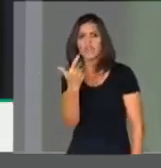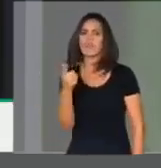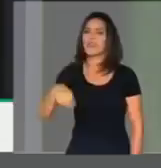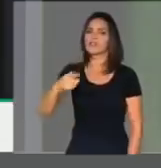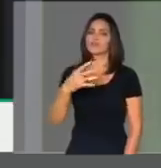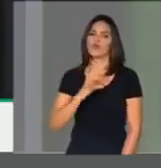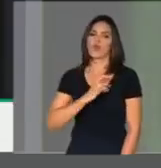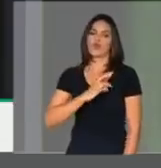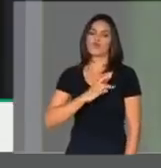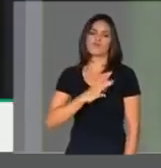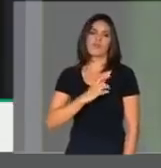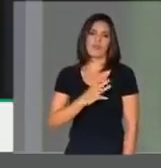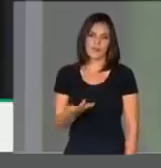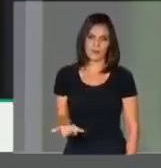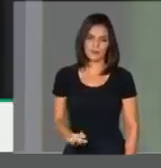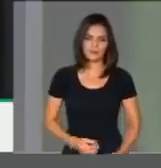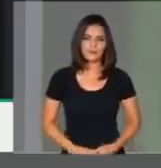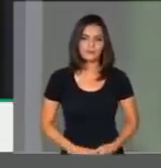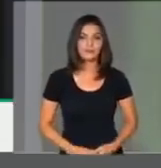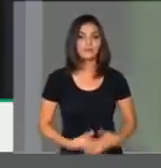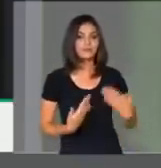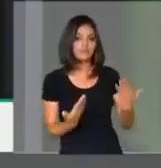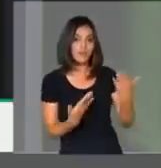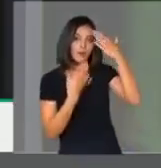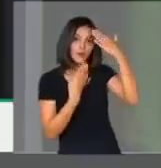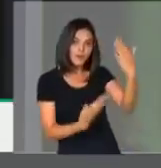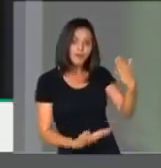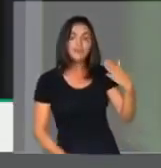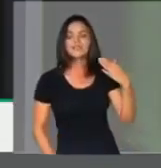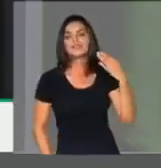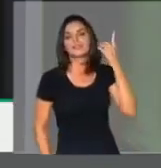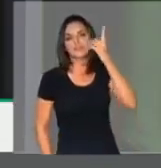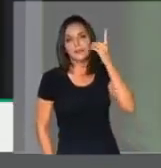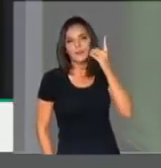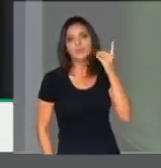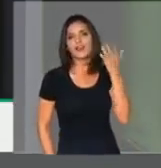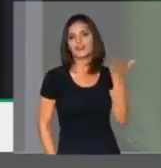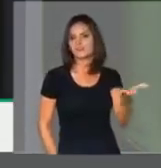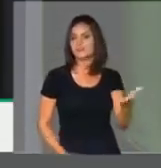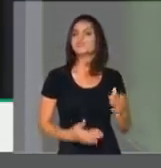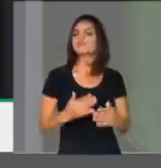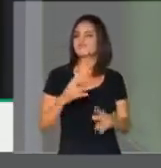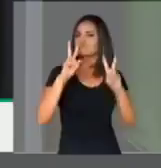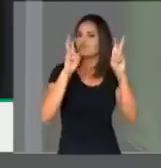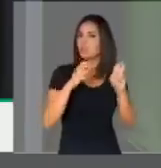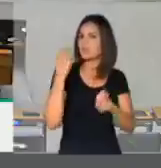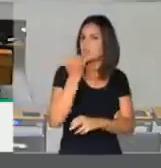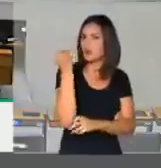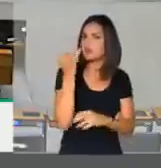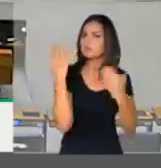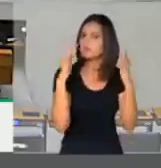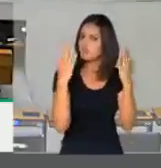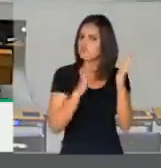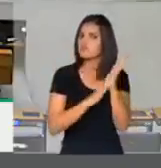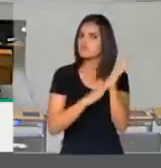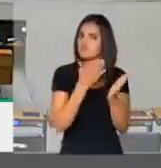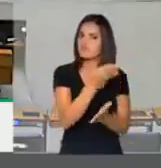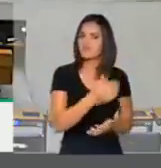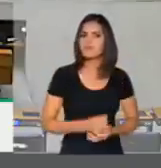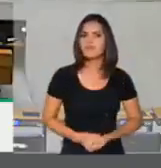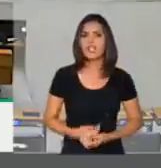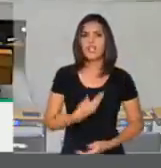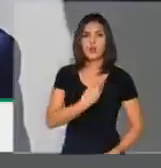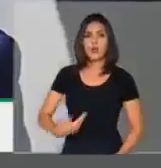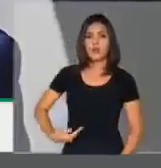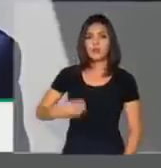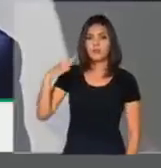Braga. Primeiro, parabenizá-lo pelo tema que traz aqui na tribuna. Eu fico impressionado com esse governo, que está no